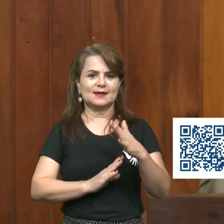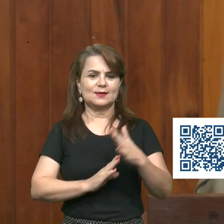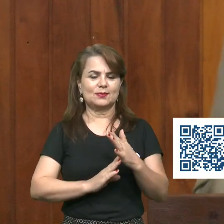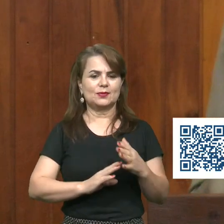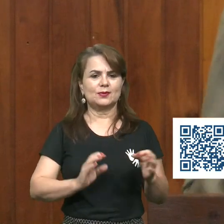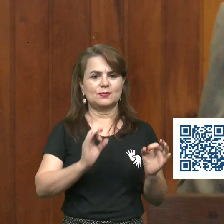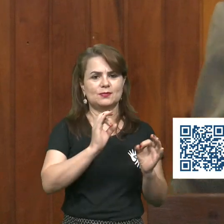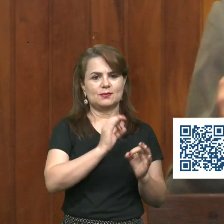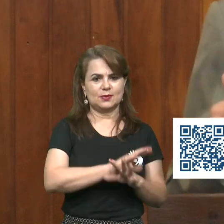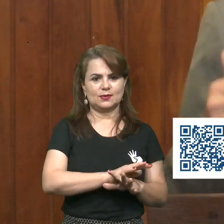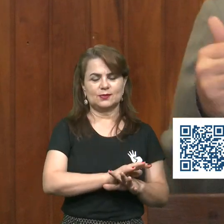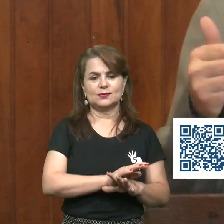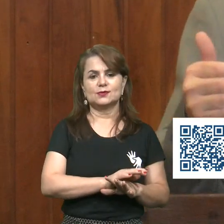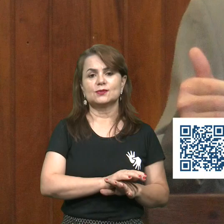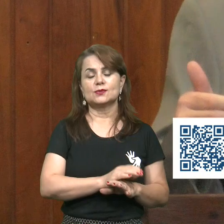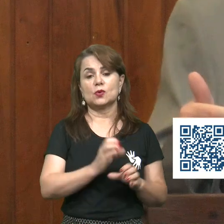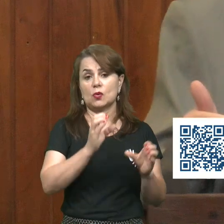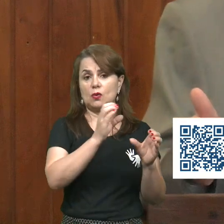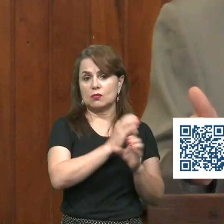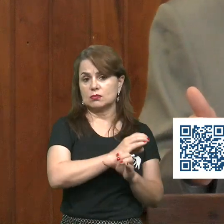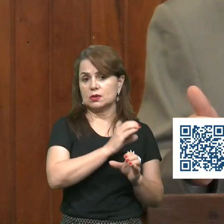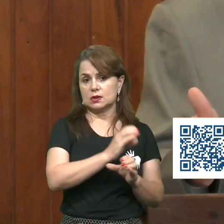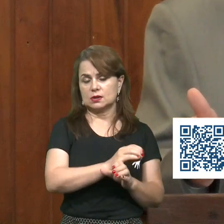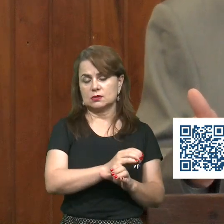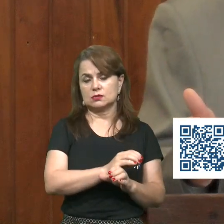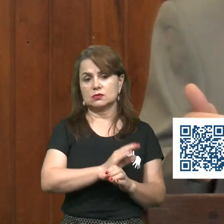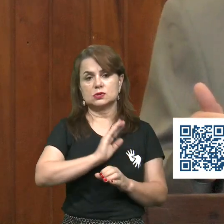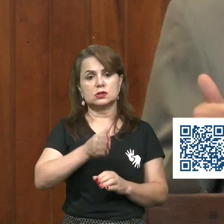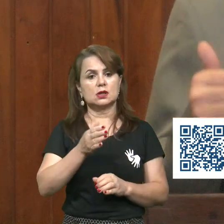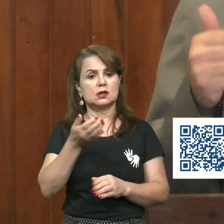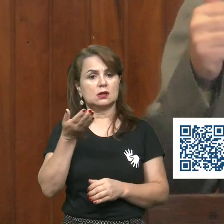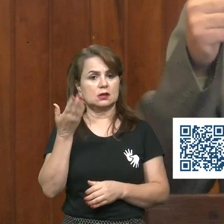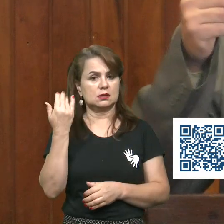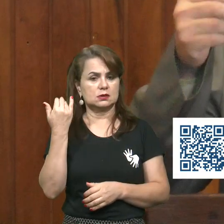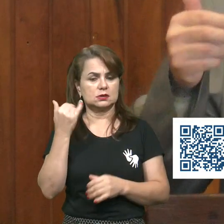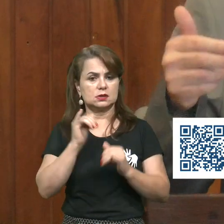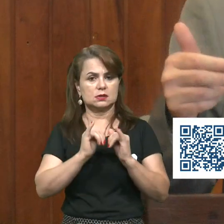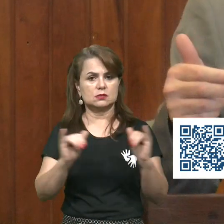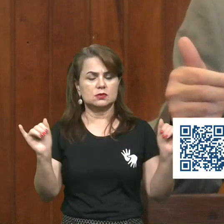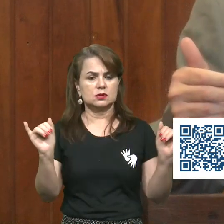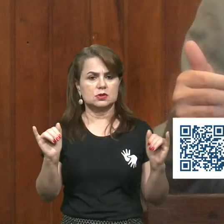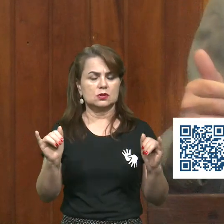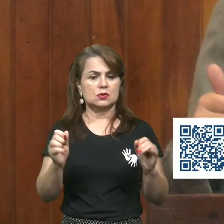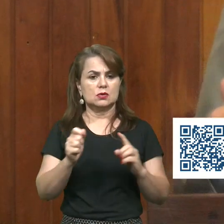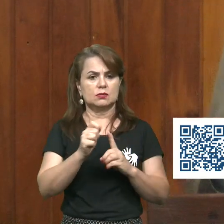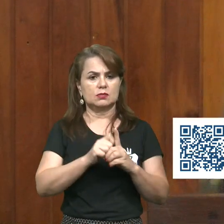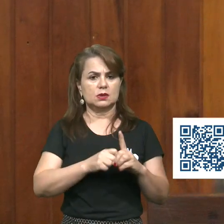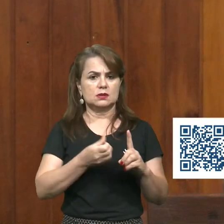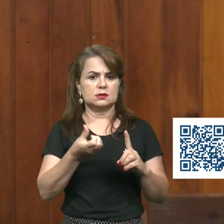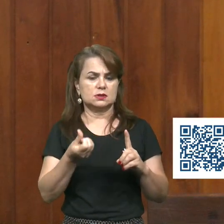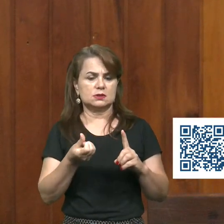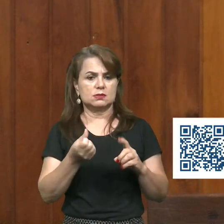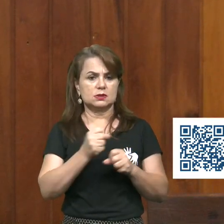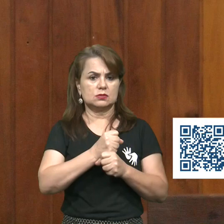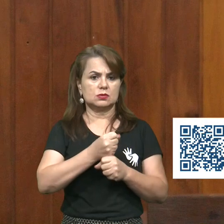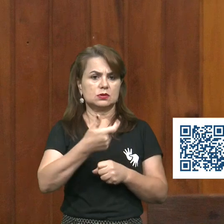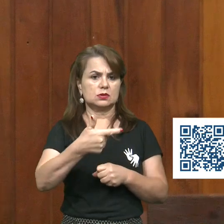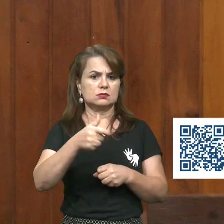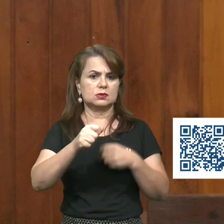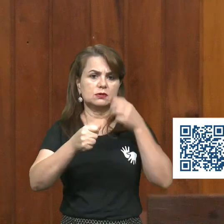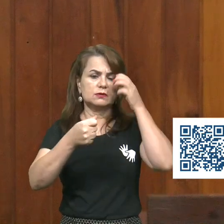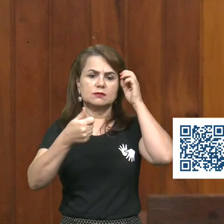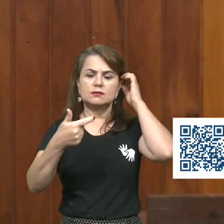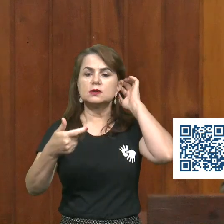dessa obra foram mudando conforme anunciado pela mídia local, citando a conclusão para o primeiro semestre de 2023, o que